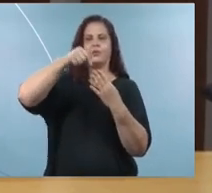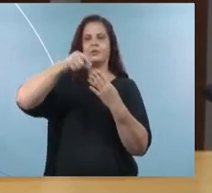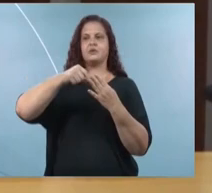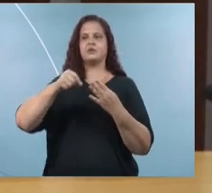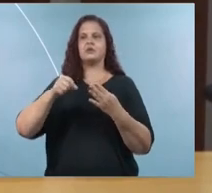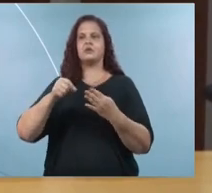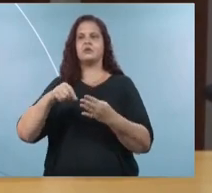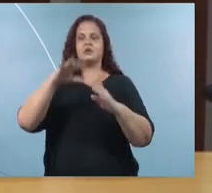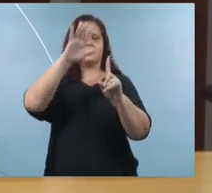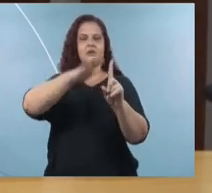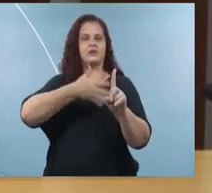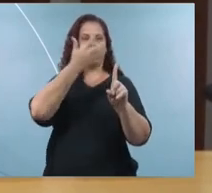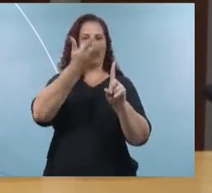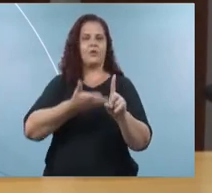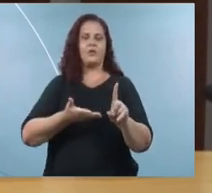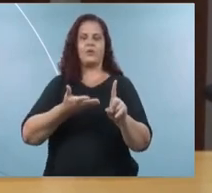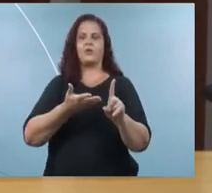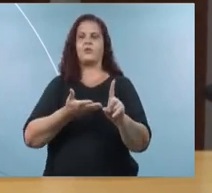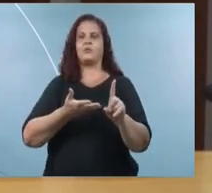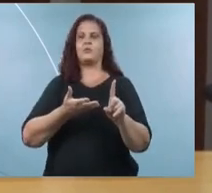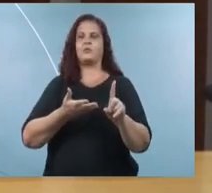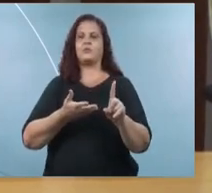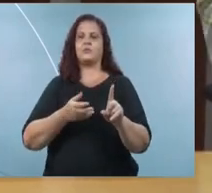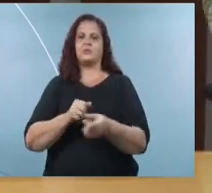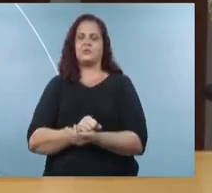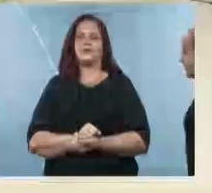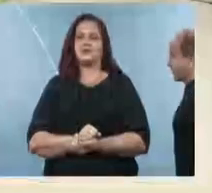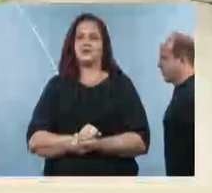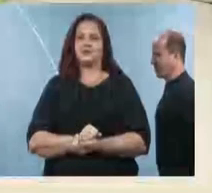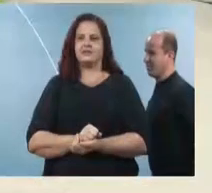artesãos e artesãs.